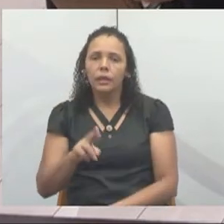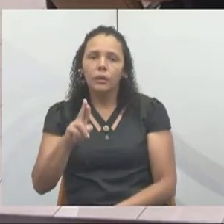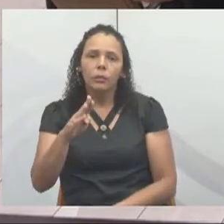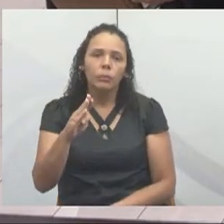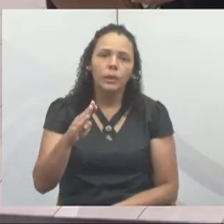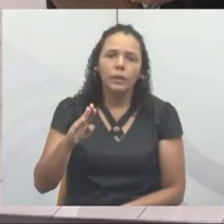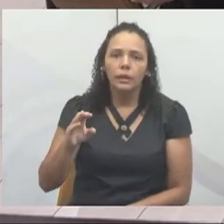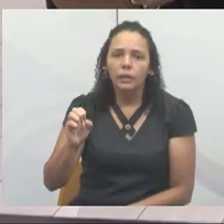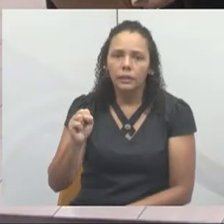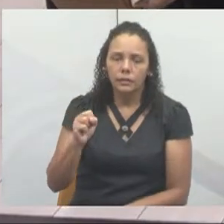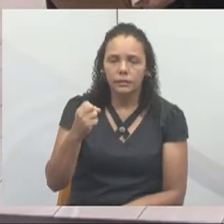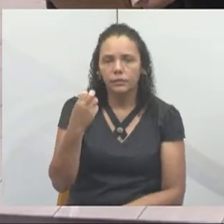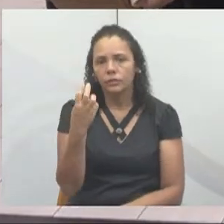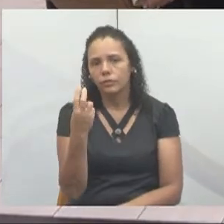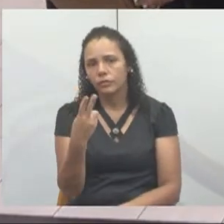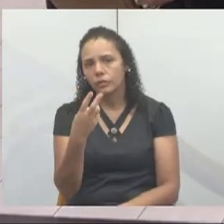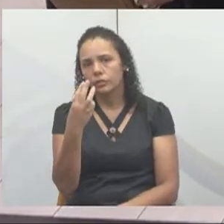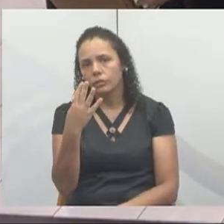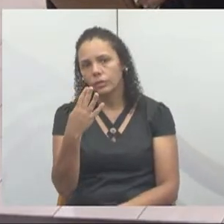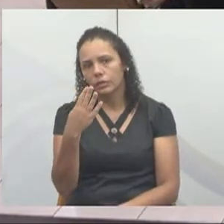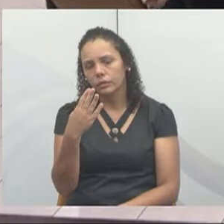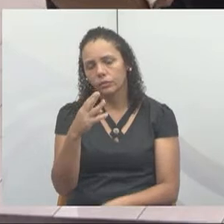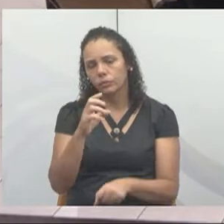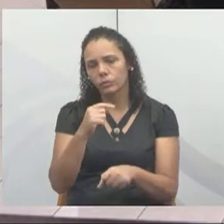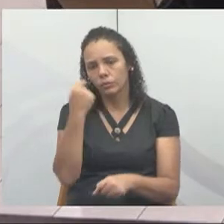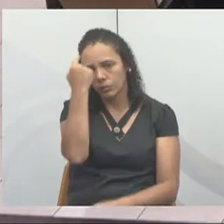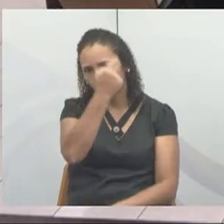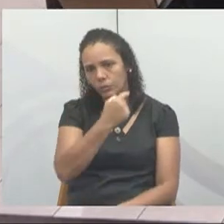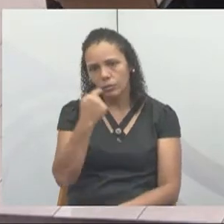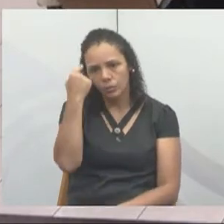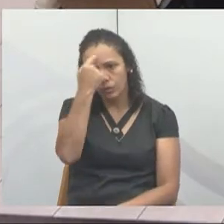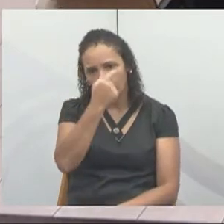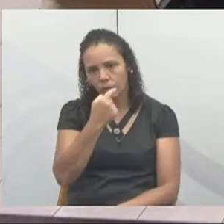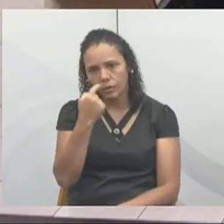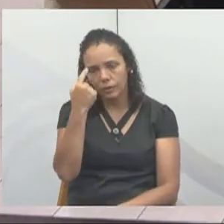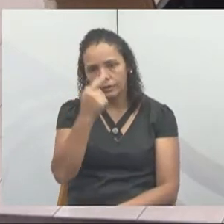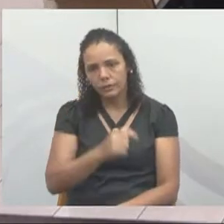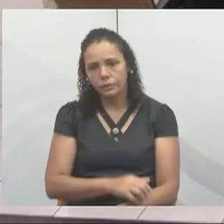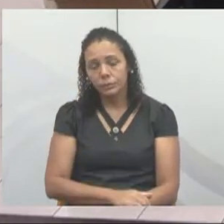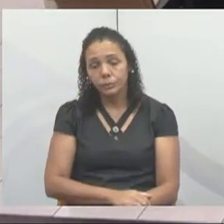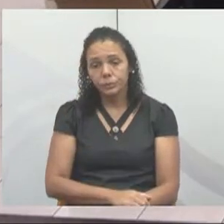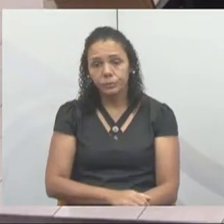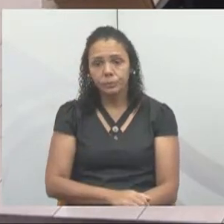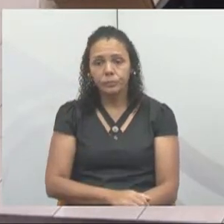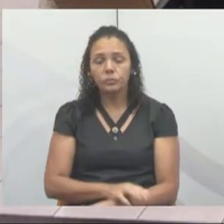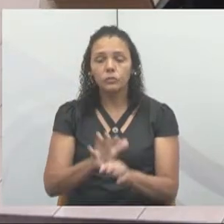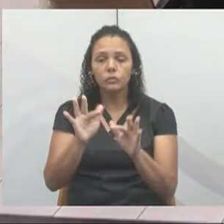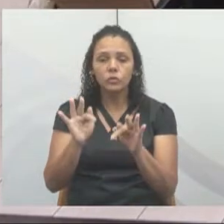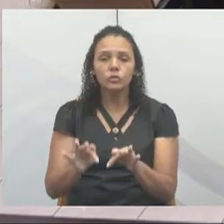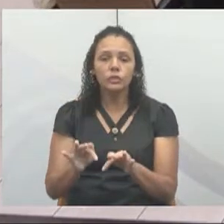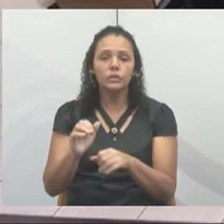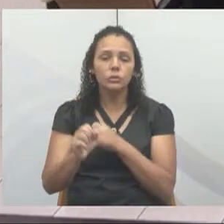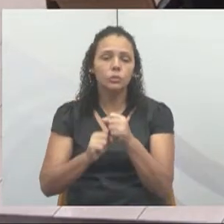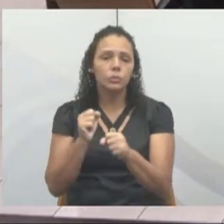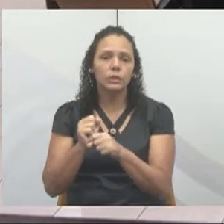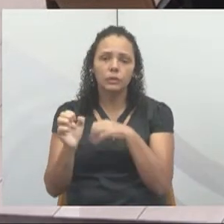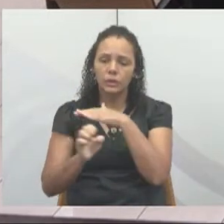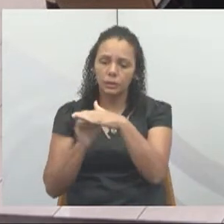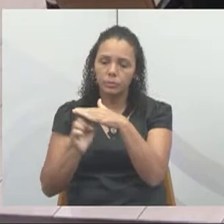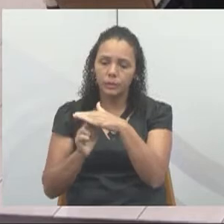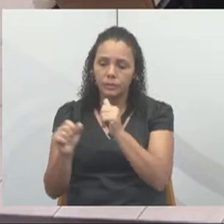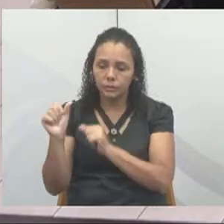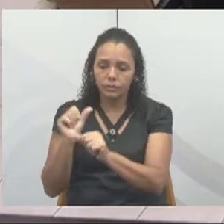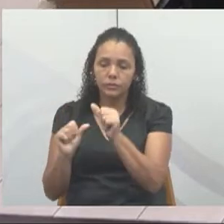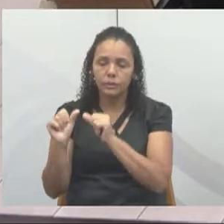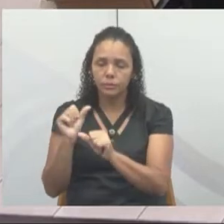24 horas, ele está ali. Hoje a Damasco vai sair no final do ano e vai colocar outra firma. Quando